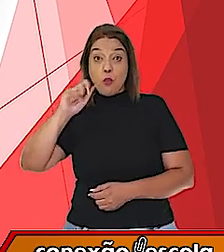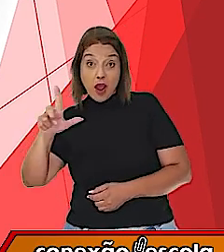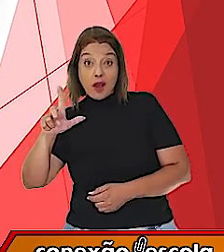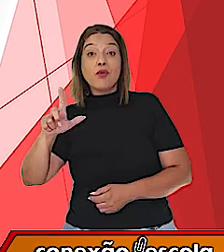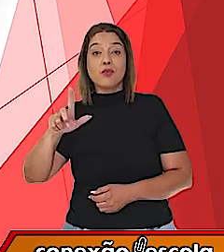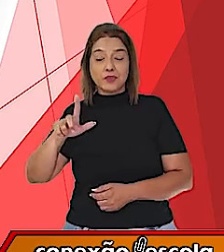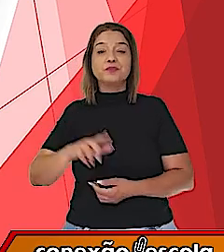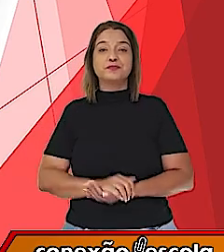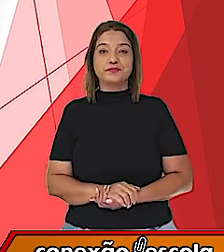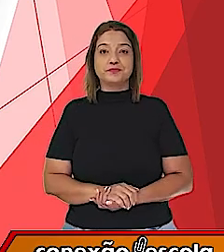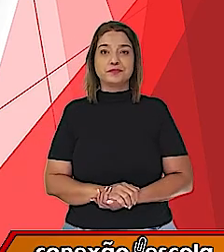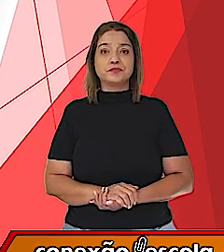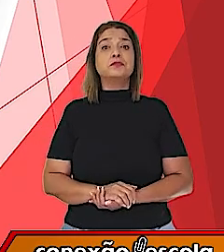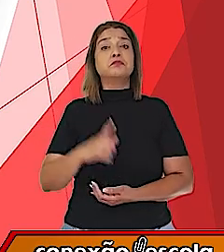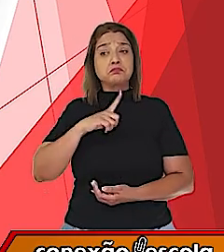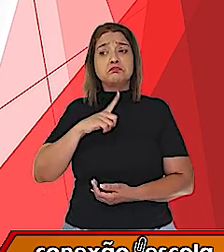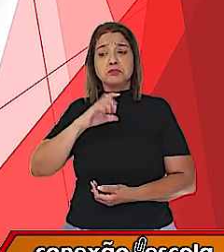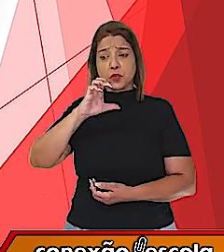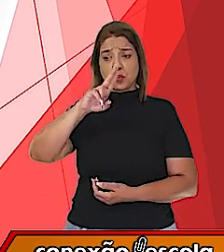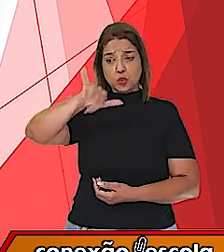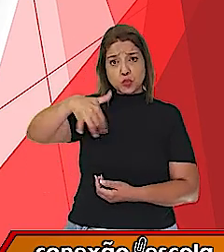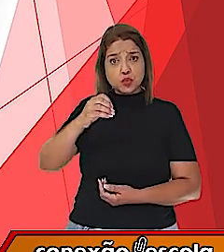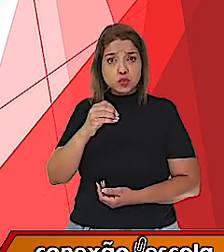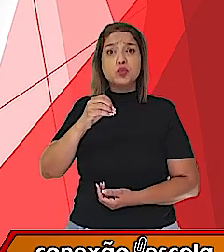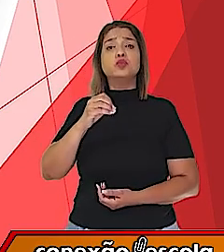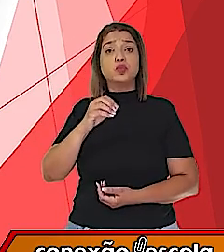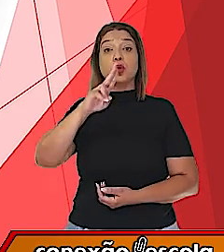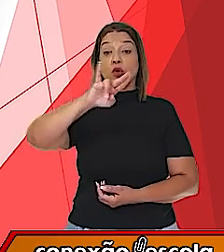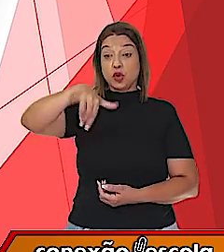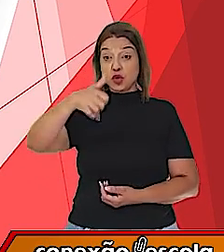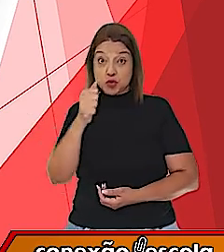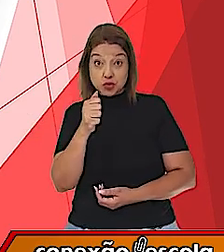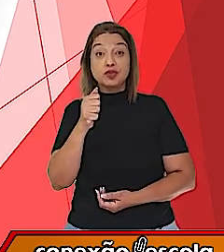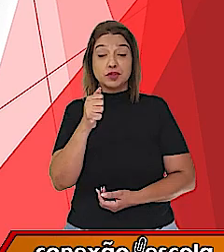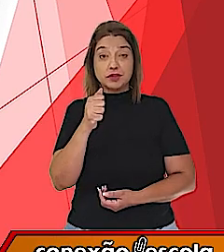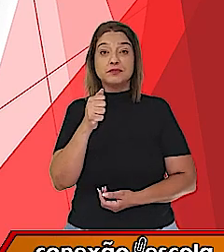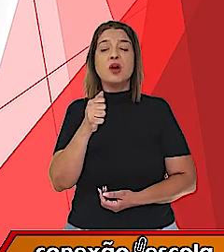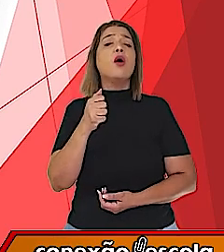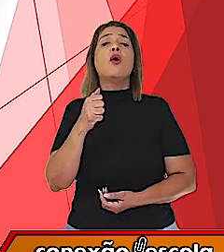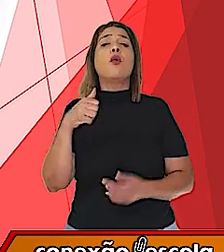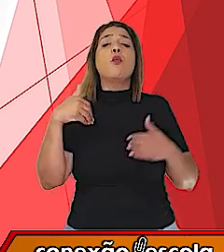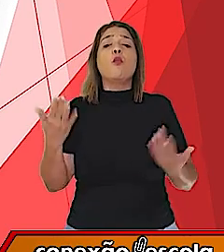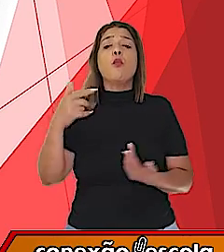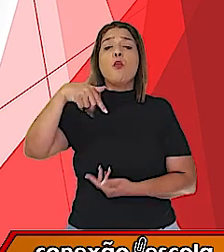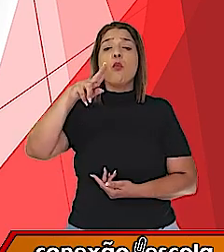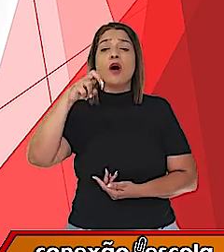os quais, cujo, cuja, cujas,